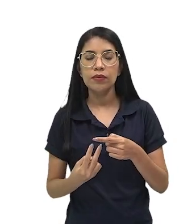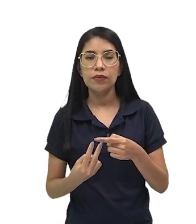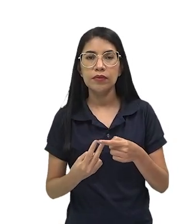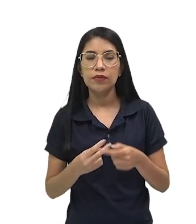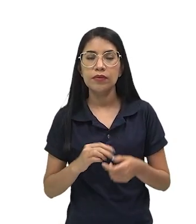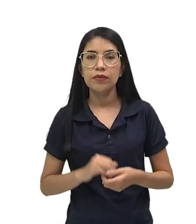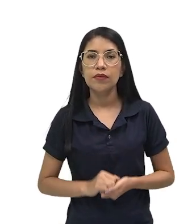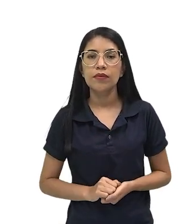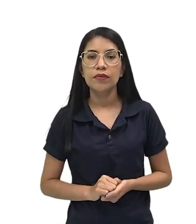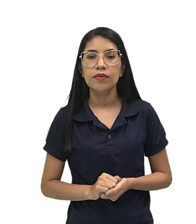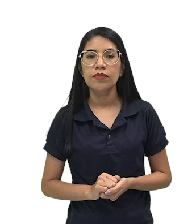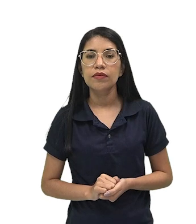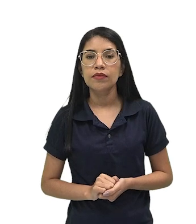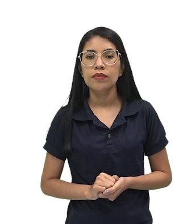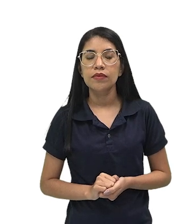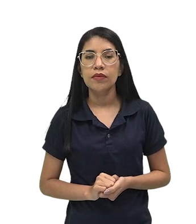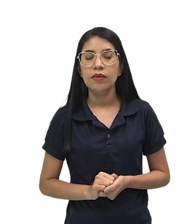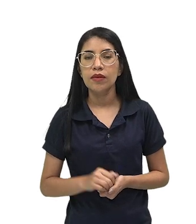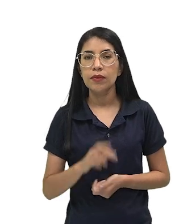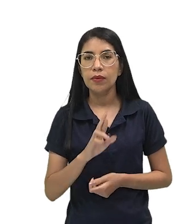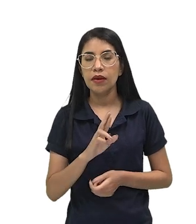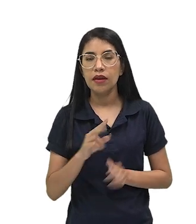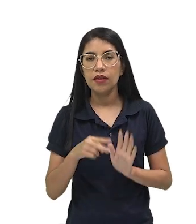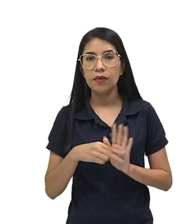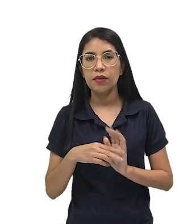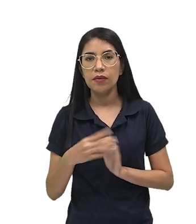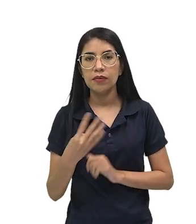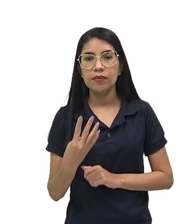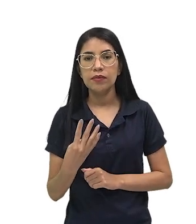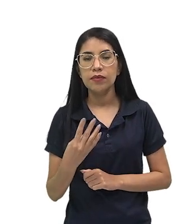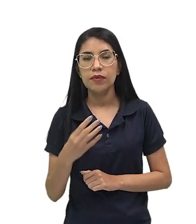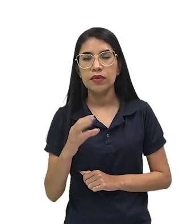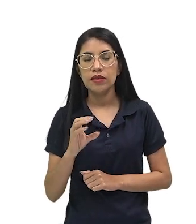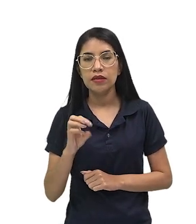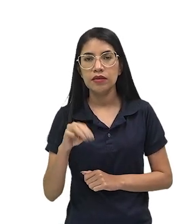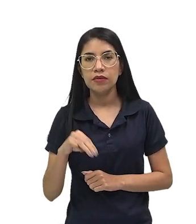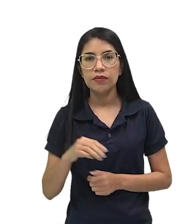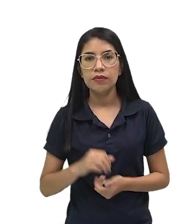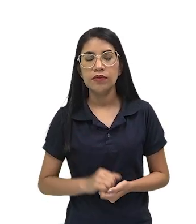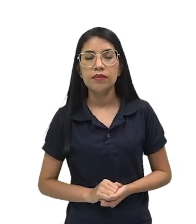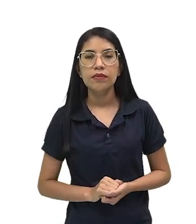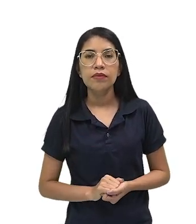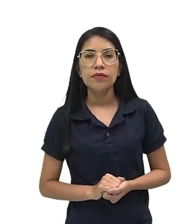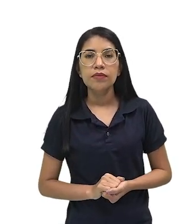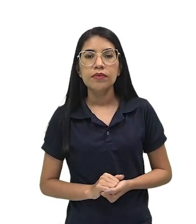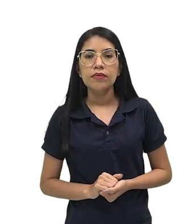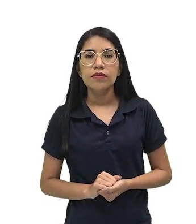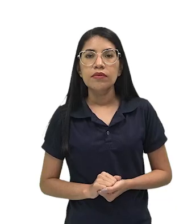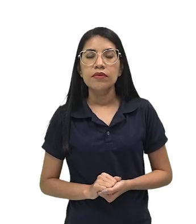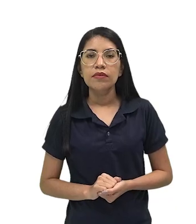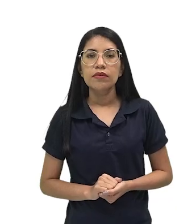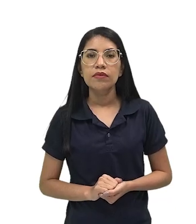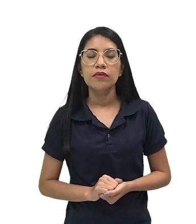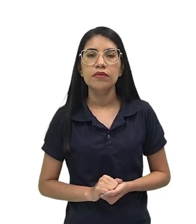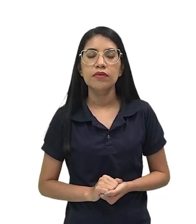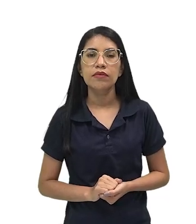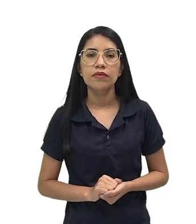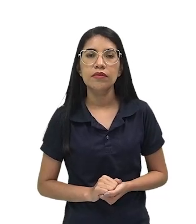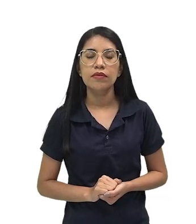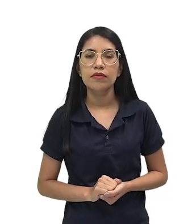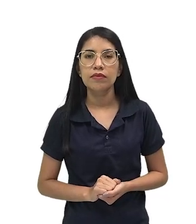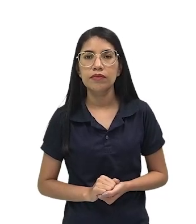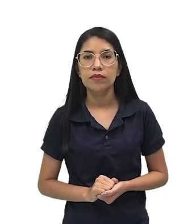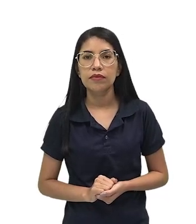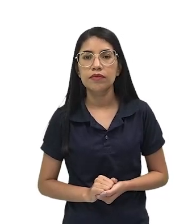dividido por 2. Então, está aqui o meu raio. Vai ser igual a 4 centímetros, certo? Observar